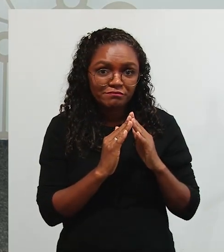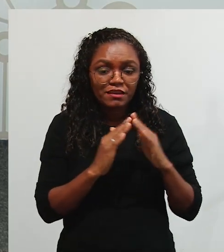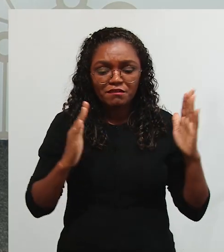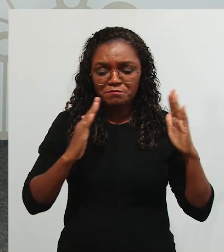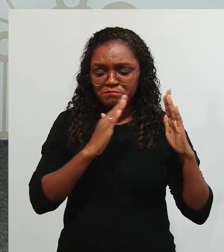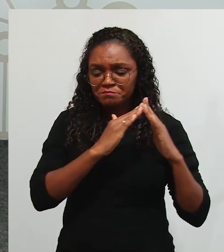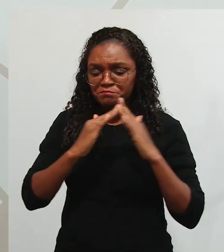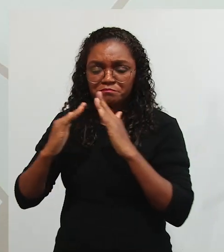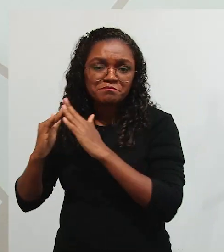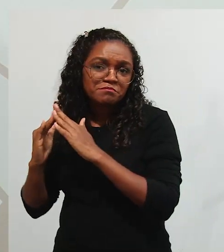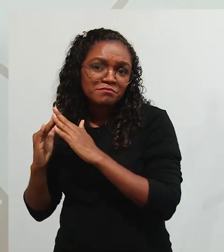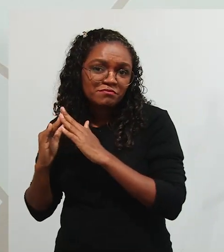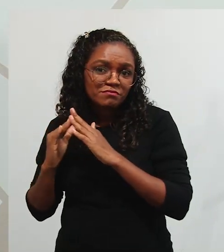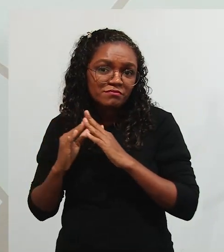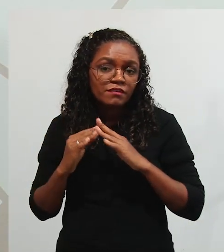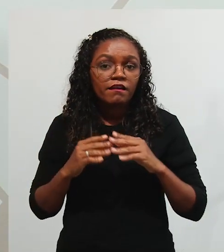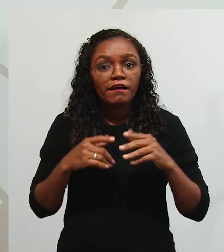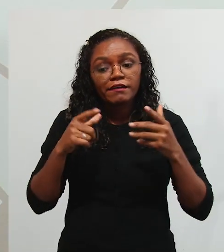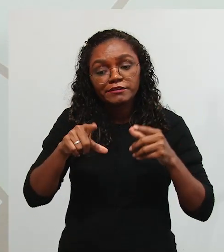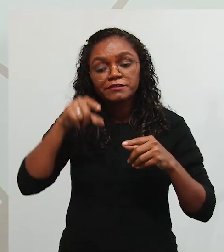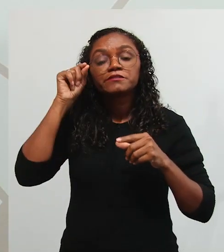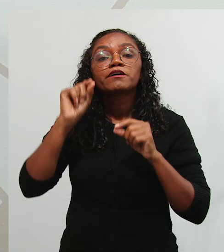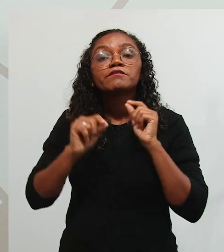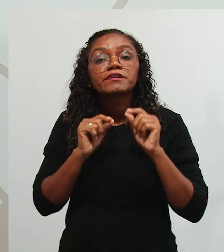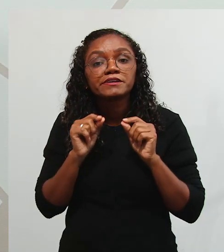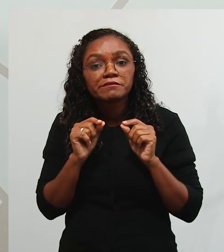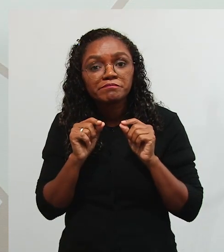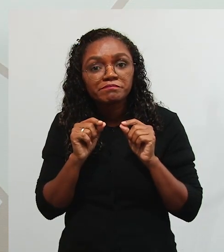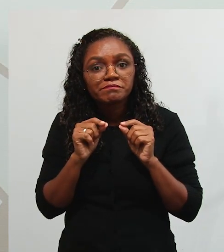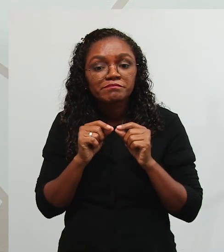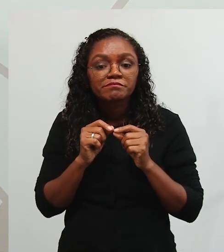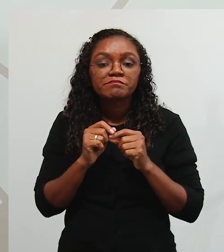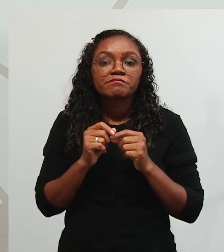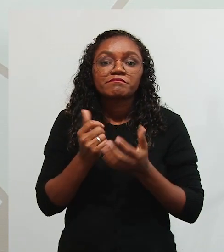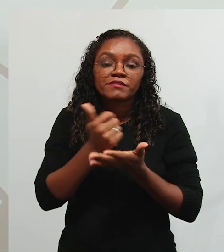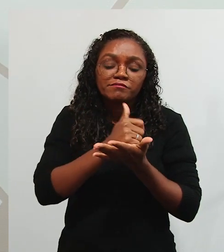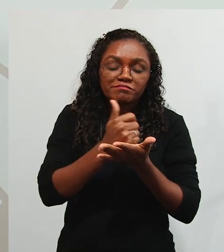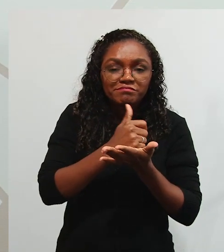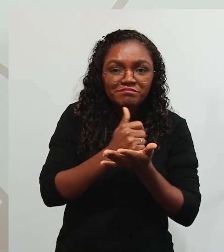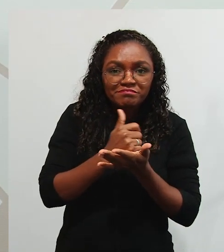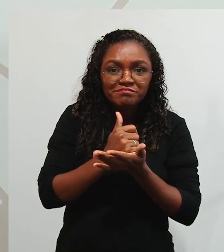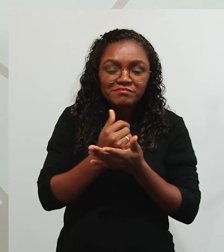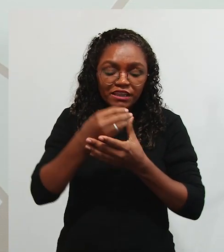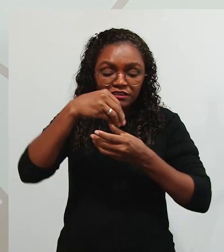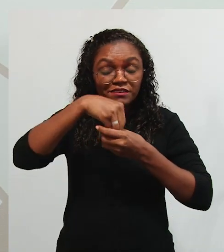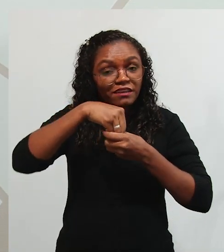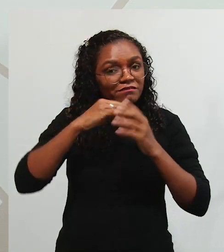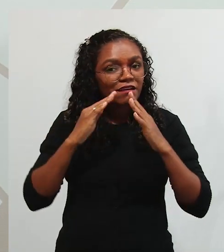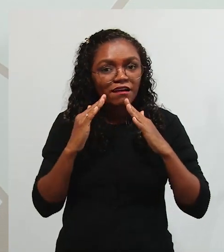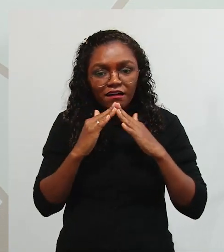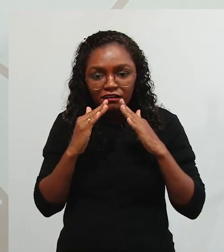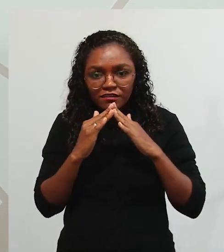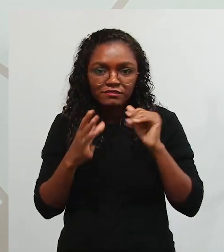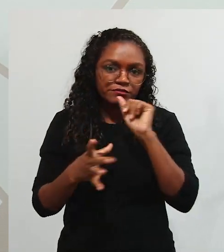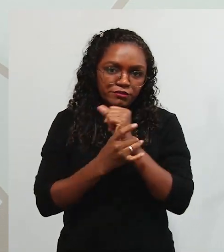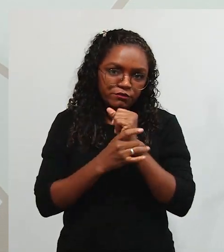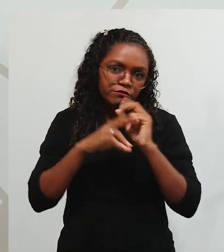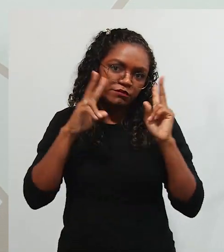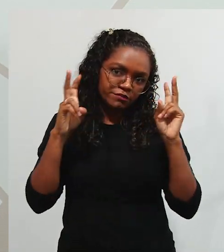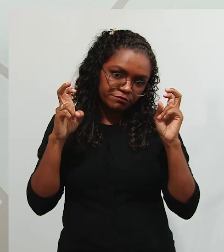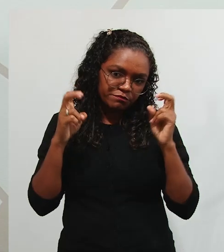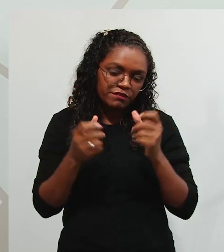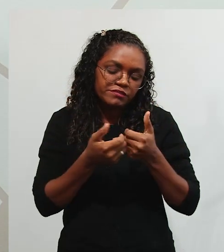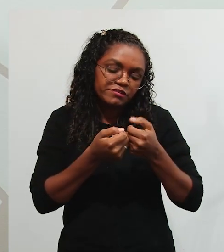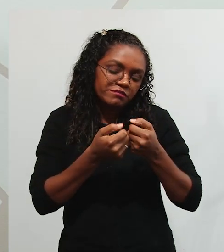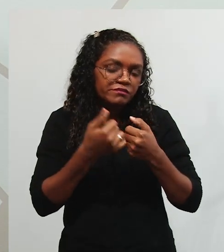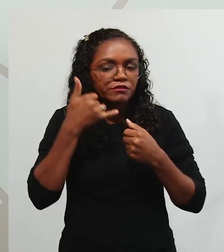apartamentos. E a gente acaba optando por essas atividades que são mais seguras, digamos assim, ficar no